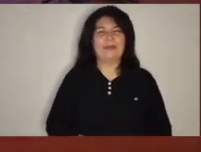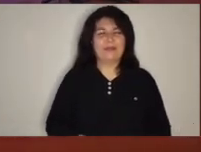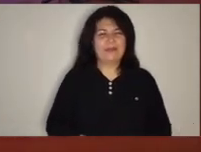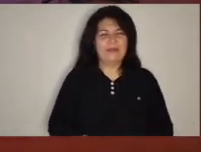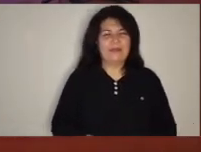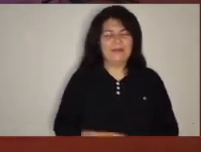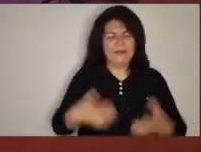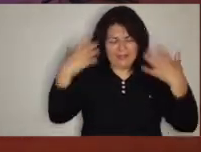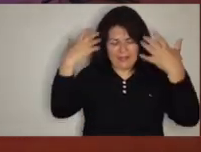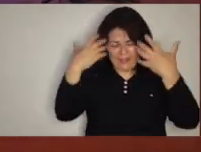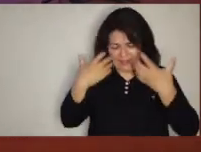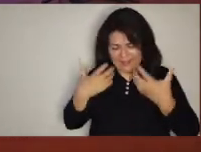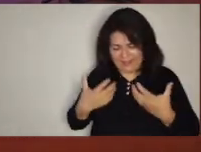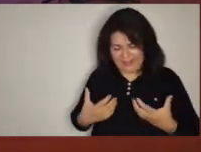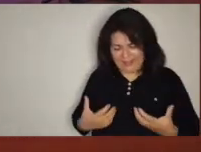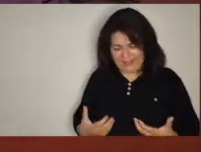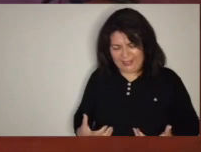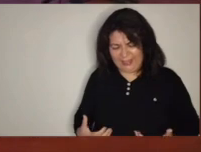Sou